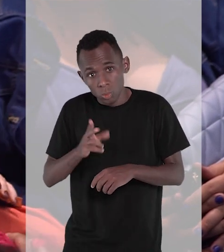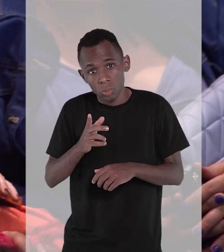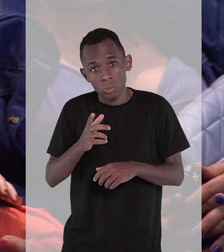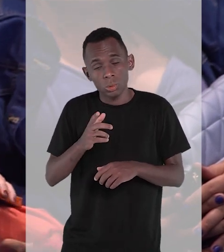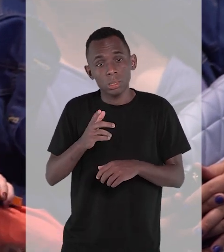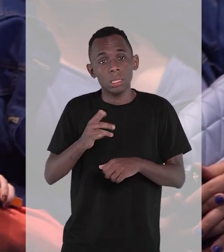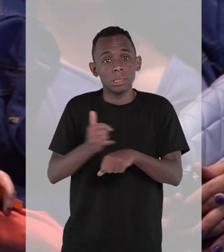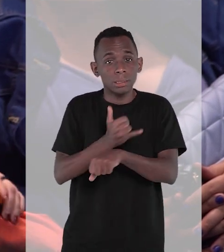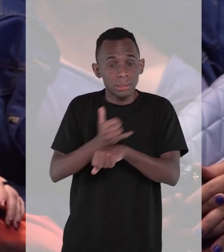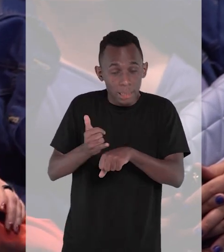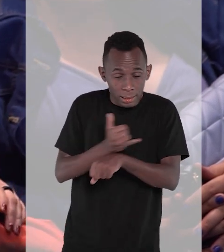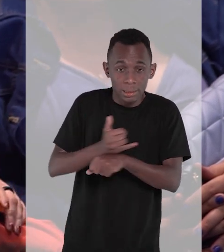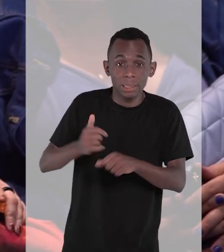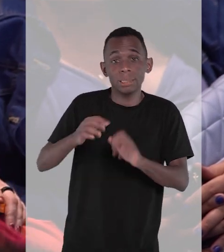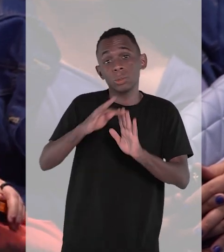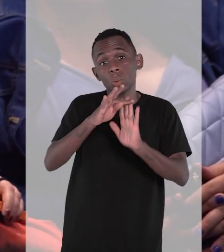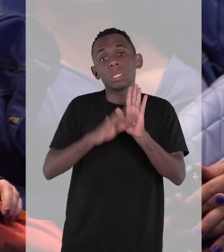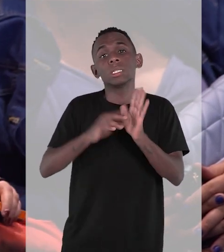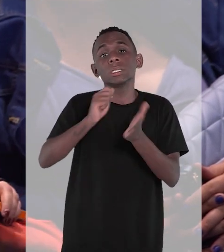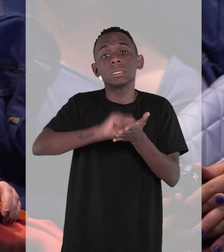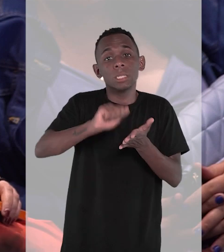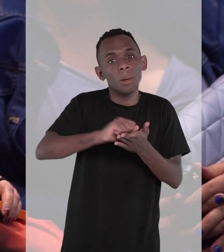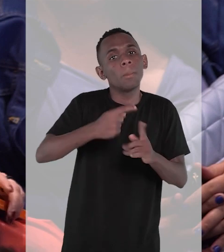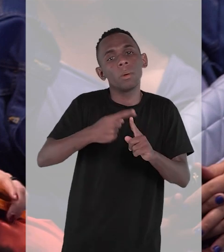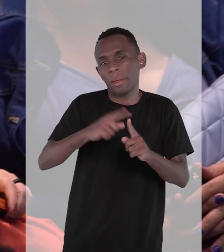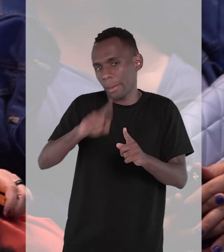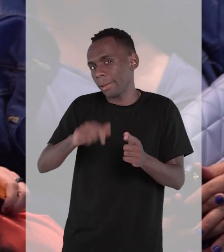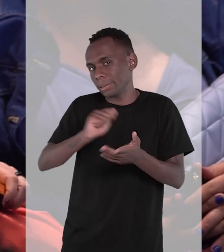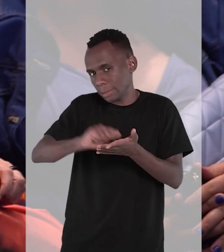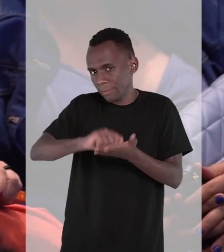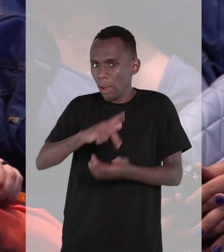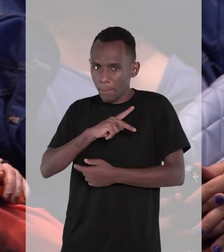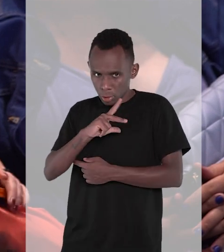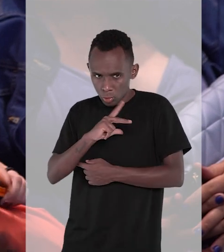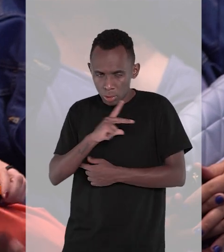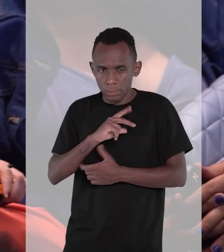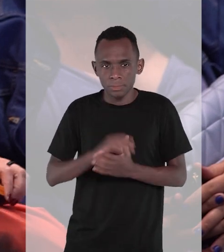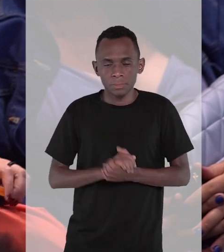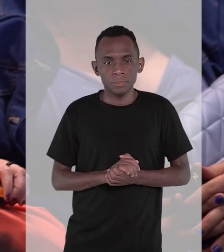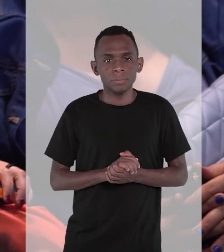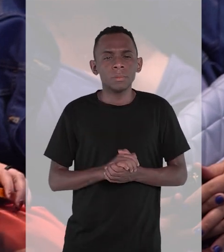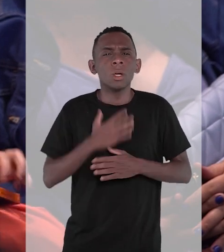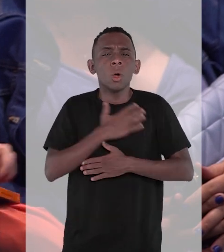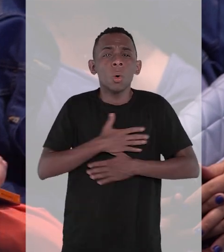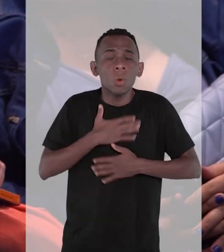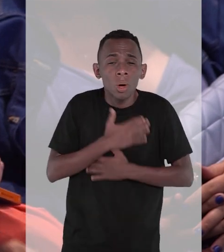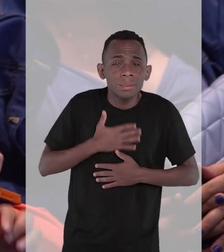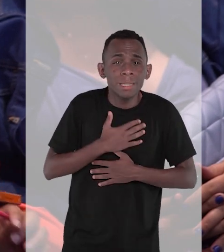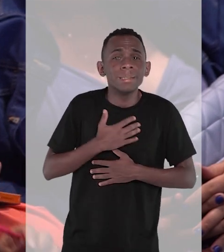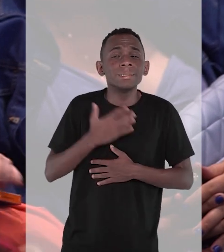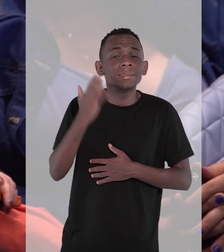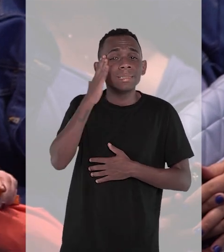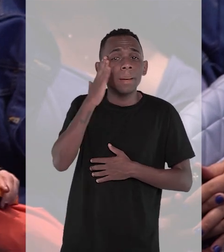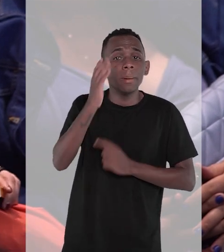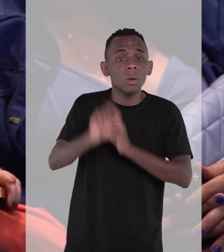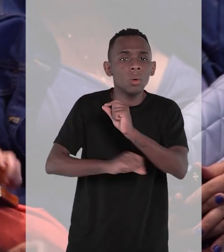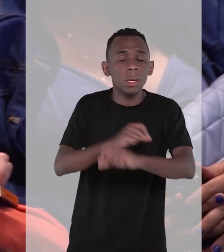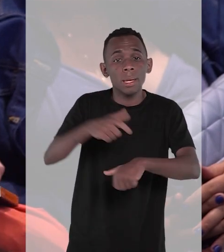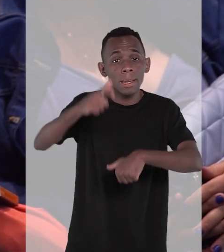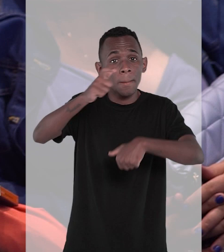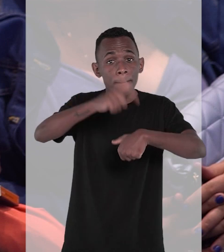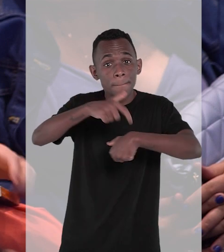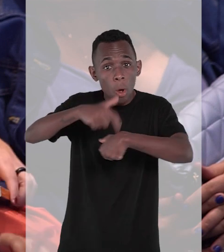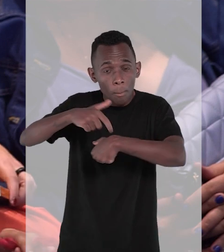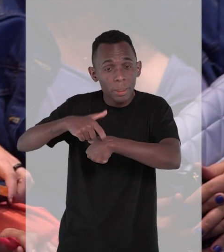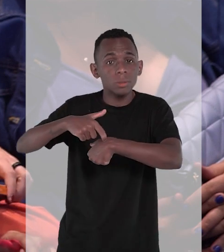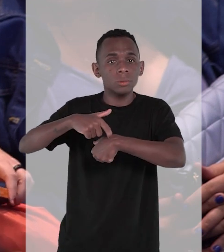através da leitura, ainda que a leitura seja muito particular e muito privada. Mas eu gostaria de saber se,